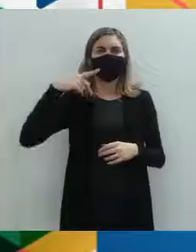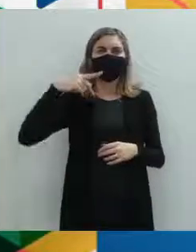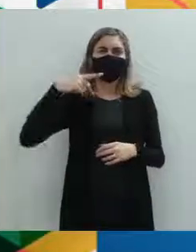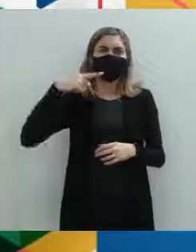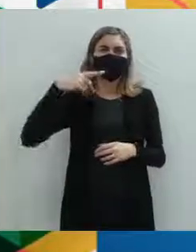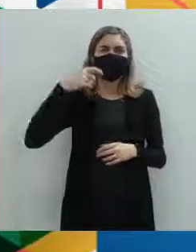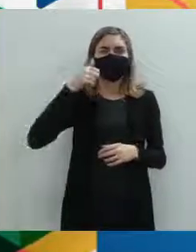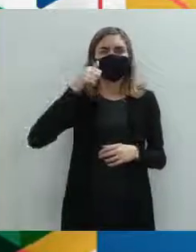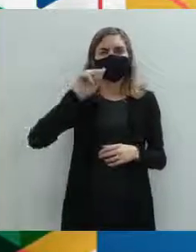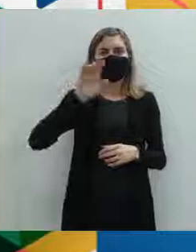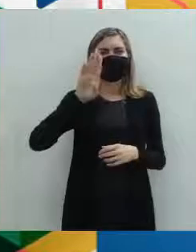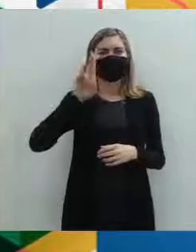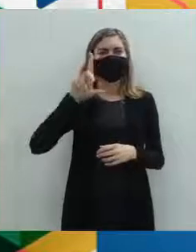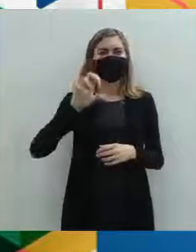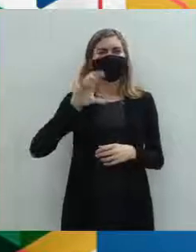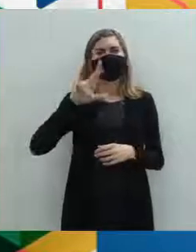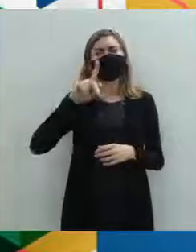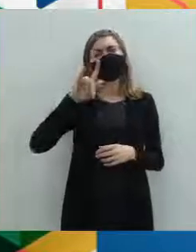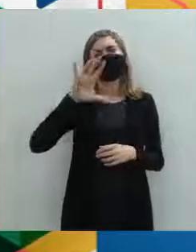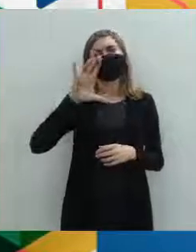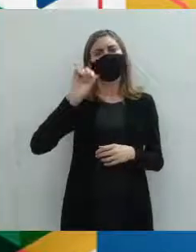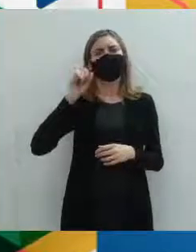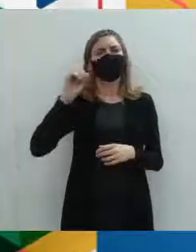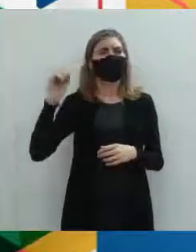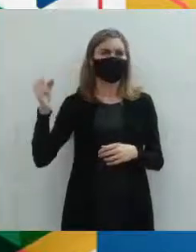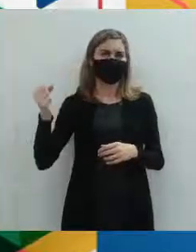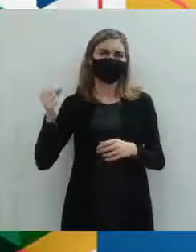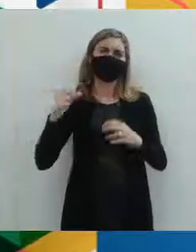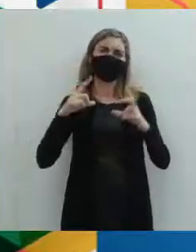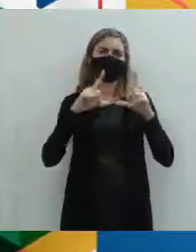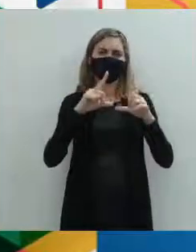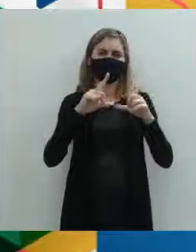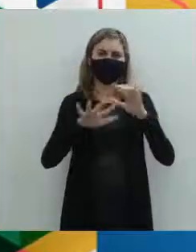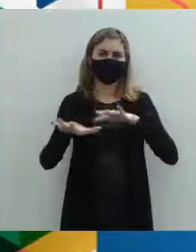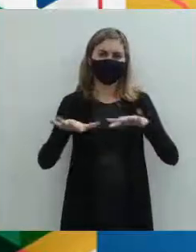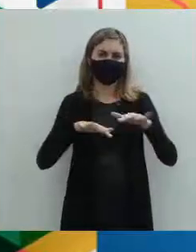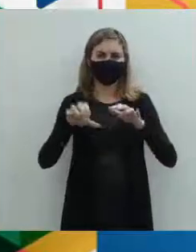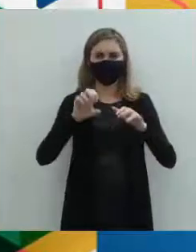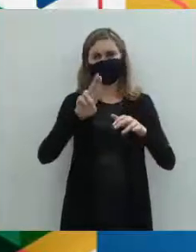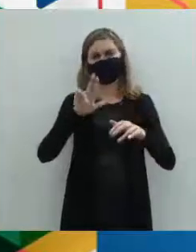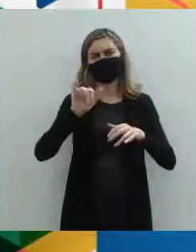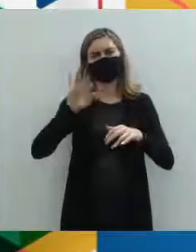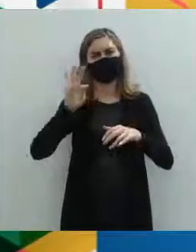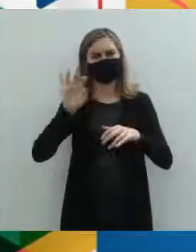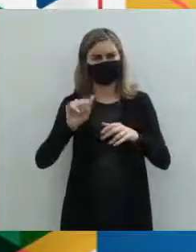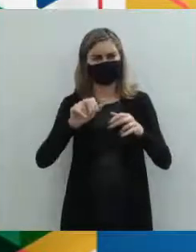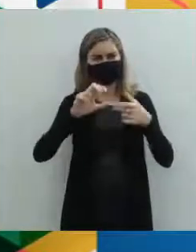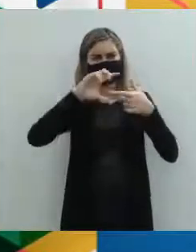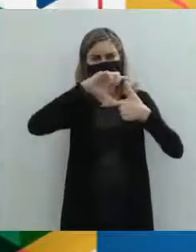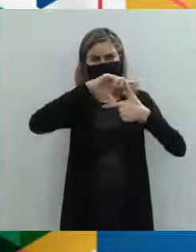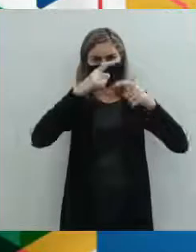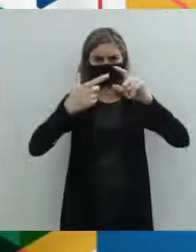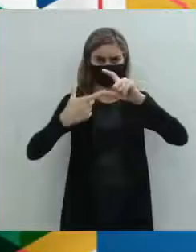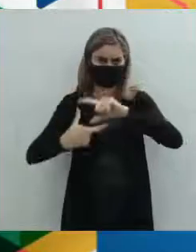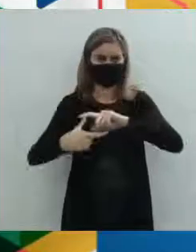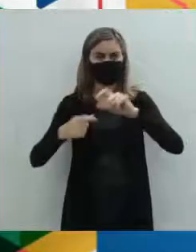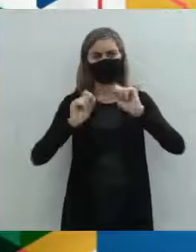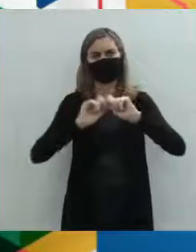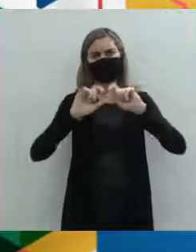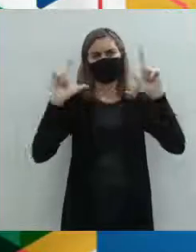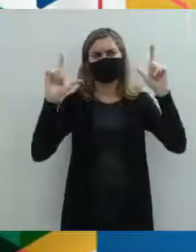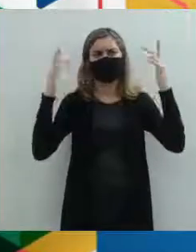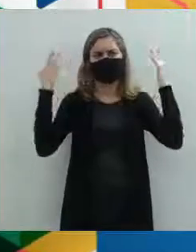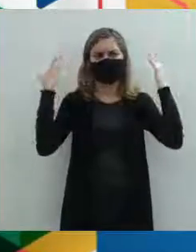Picasso, certo? Um artista, inclusive, cubista, do movimento cubista. E aí a gente tem um quadro